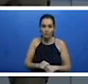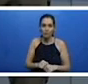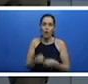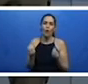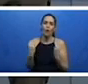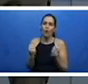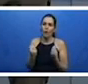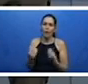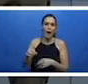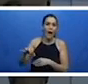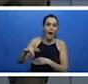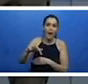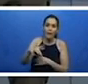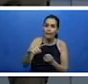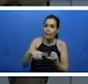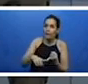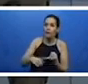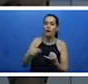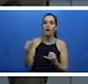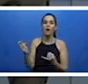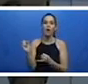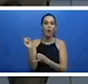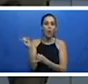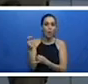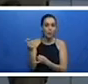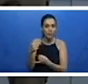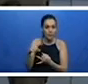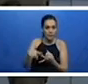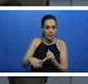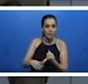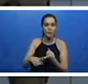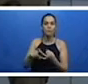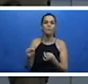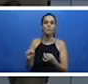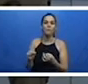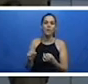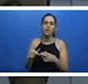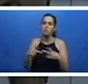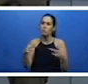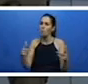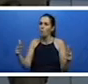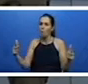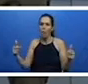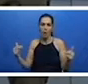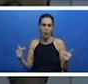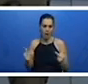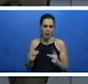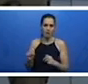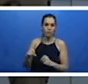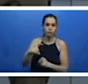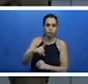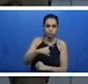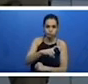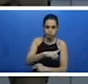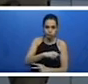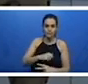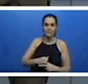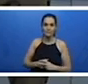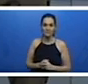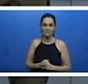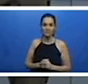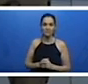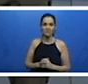escorpiões aquáticos, lacraias, centopeias, e por um processo lento e gradual